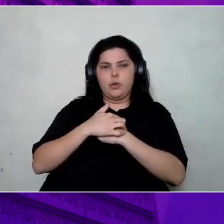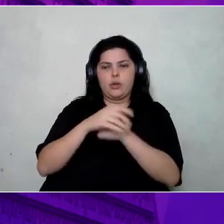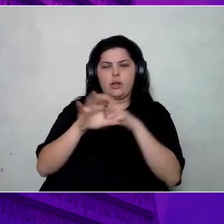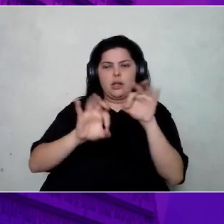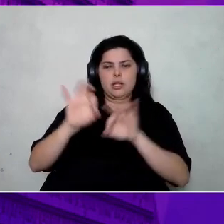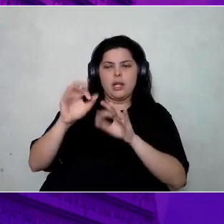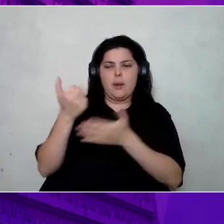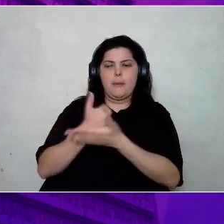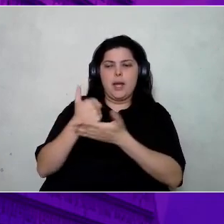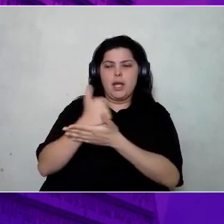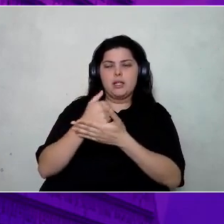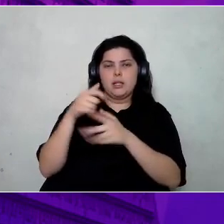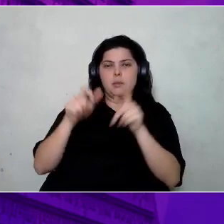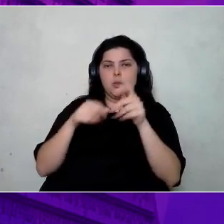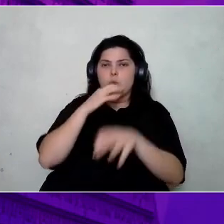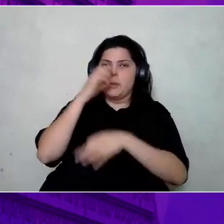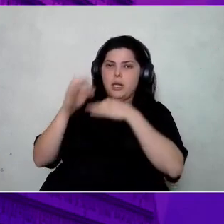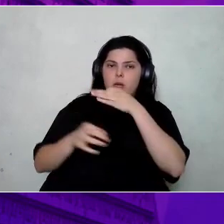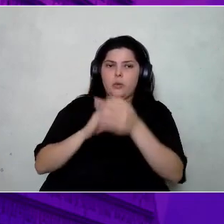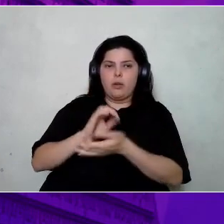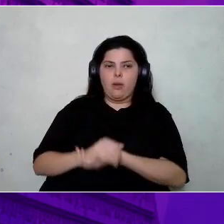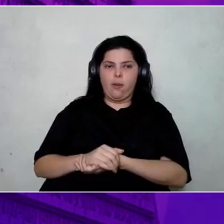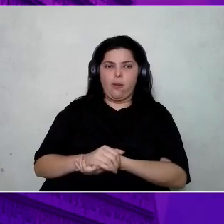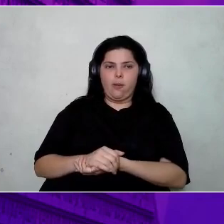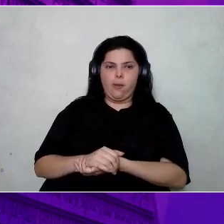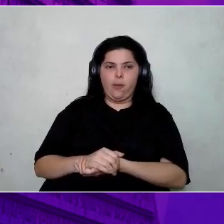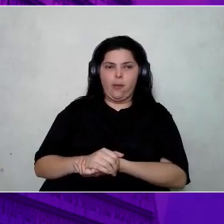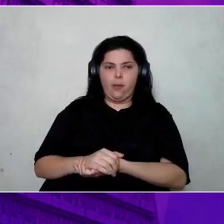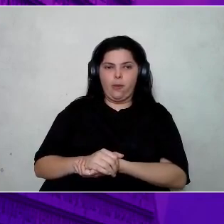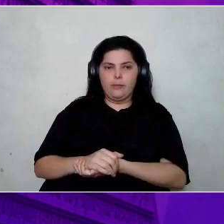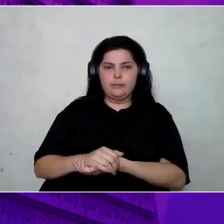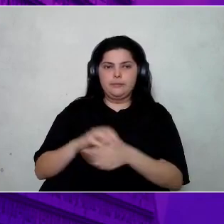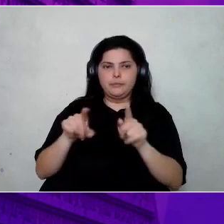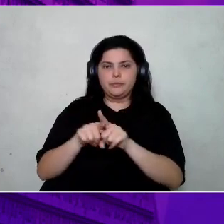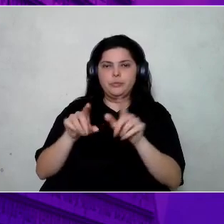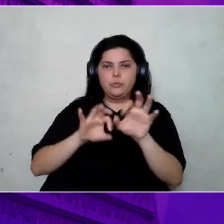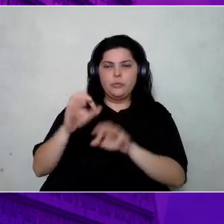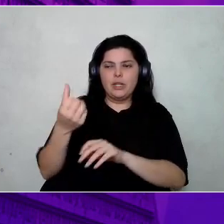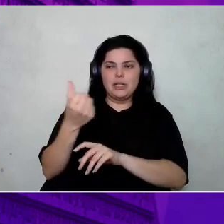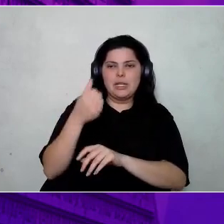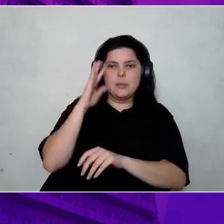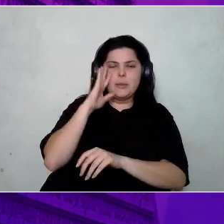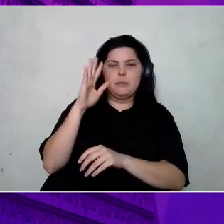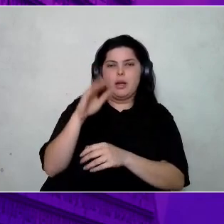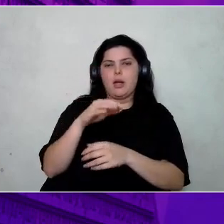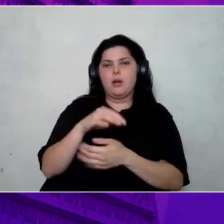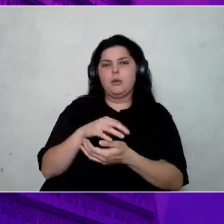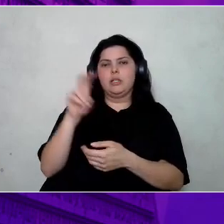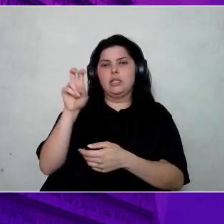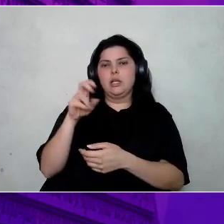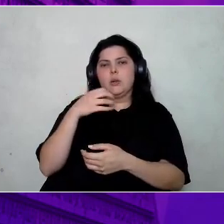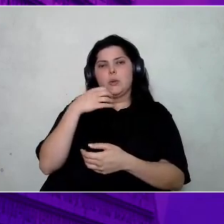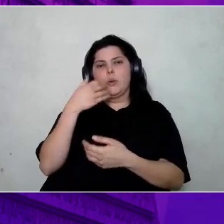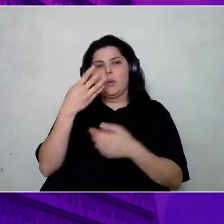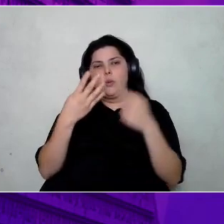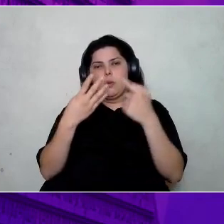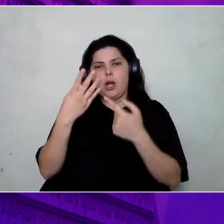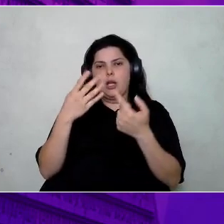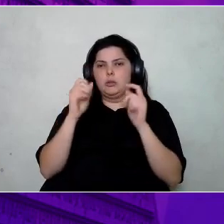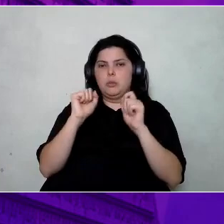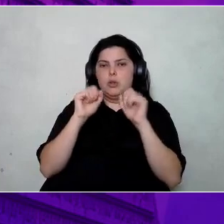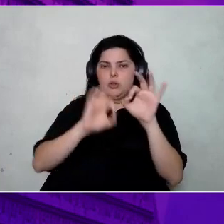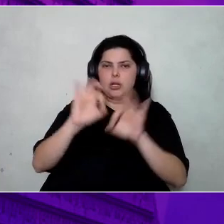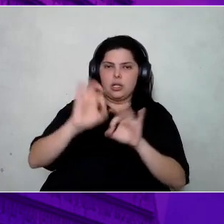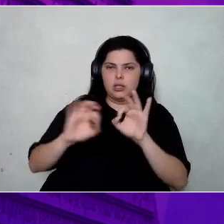pessoas sugerem. Você vai pegar, vai categorizar, talvez pegar os 6 principais, ou os 5, os 4, enfim, você pode já trazer